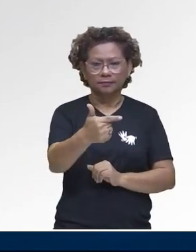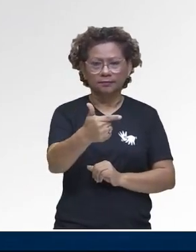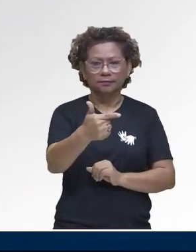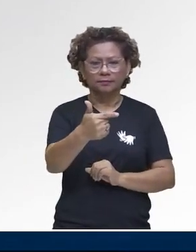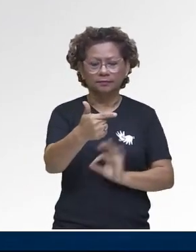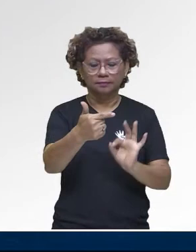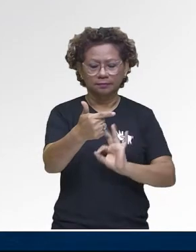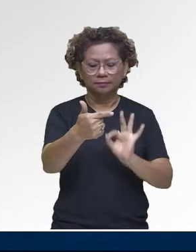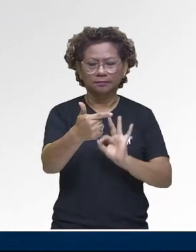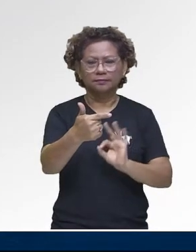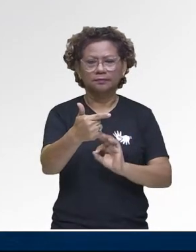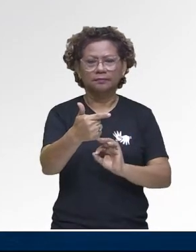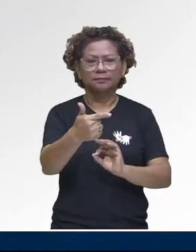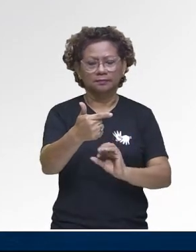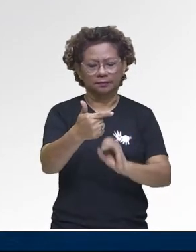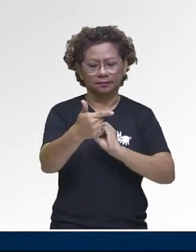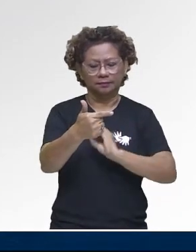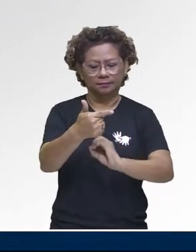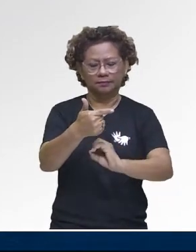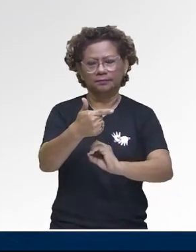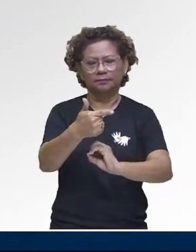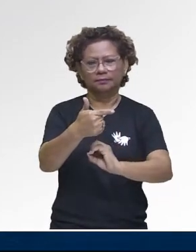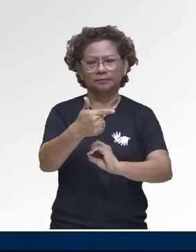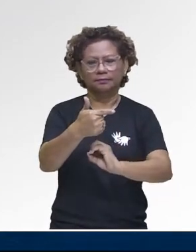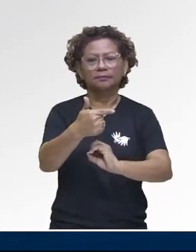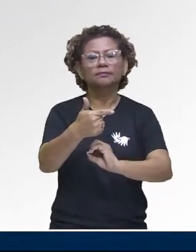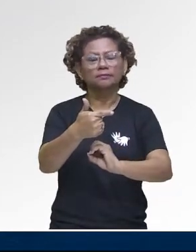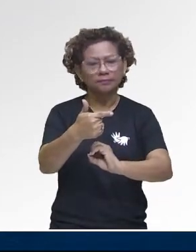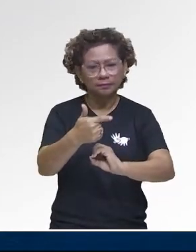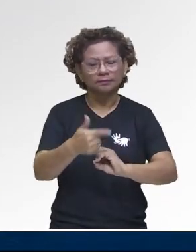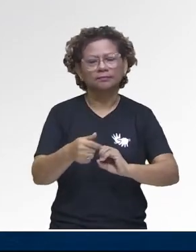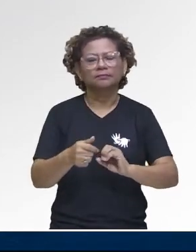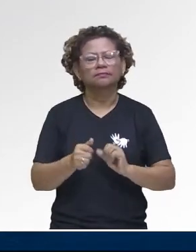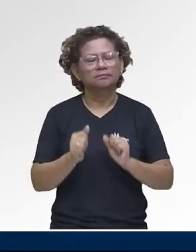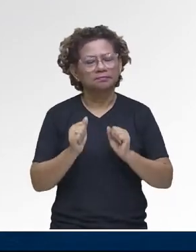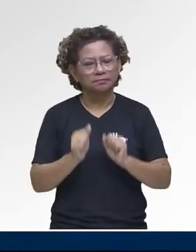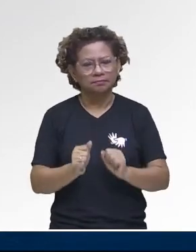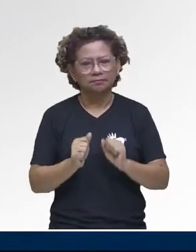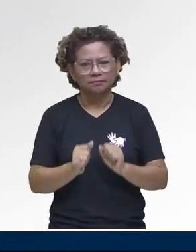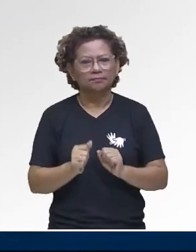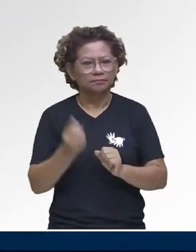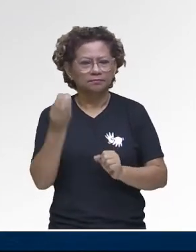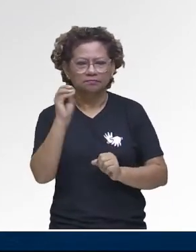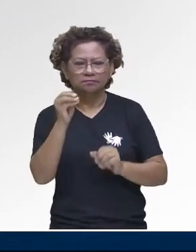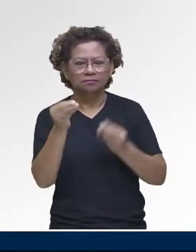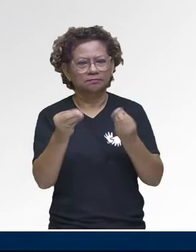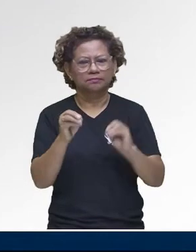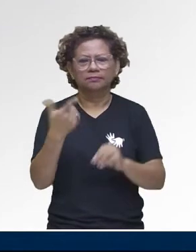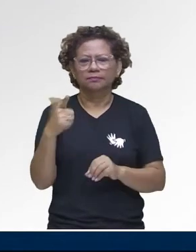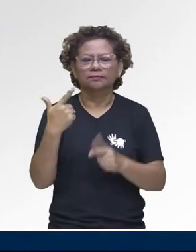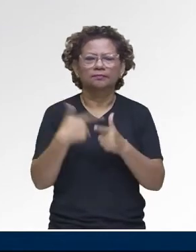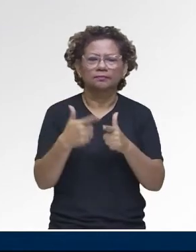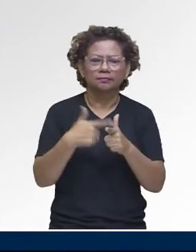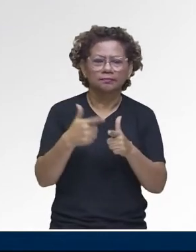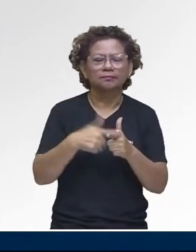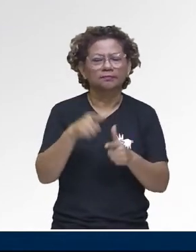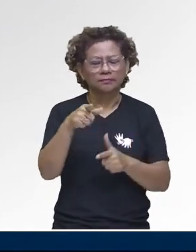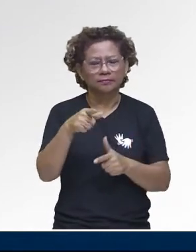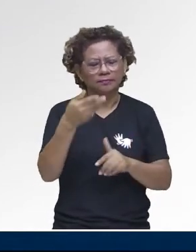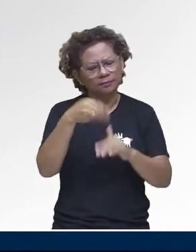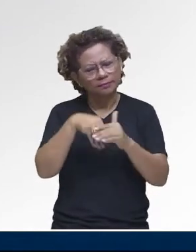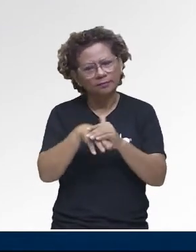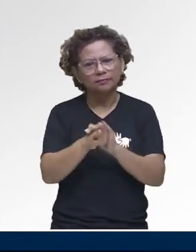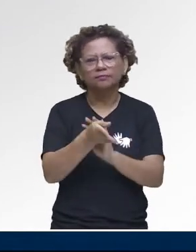diferença, importância. Porém, na operação de subtração, elas vão ser muito importantes, essas informações. Então, já para vocês irem se